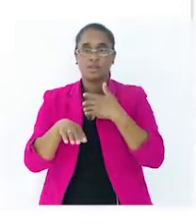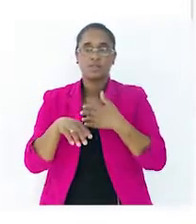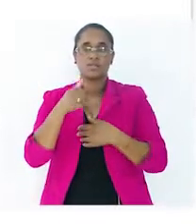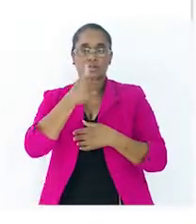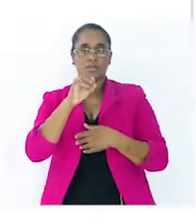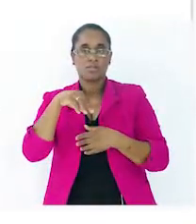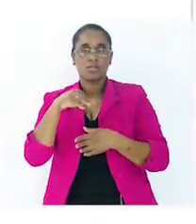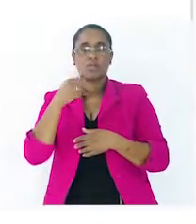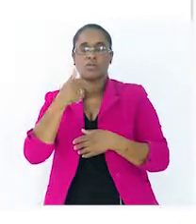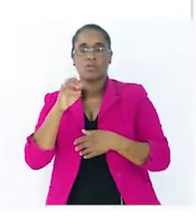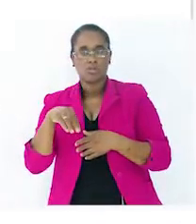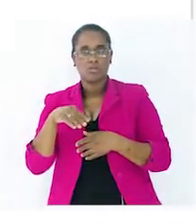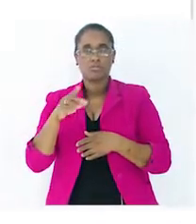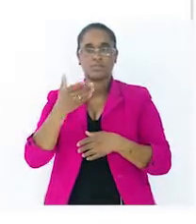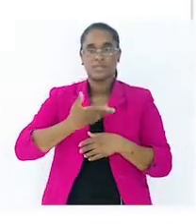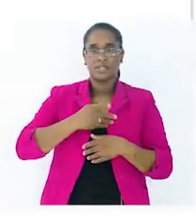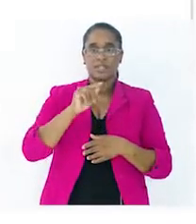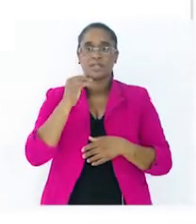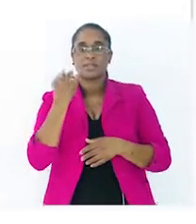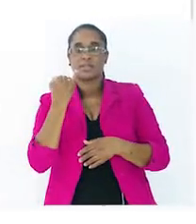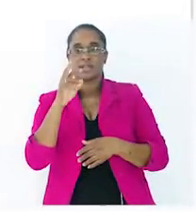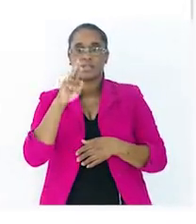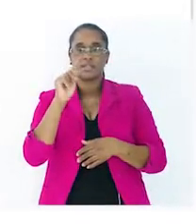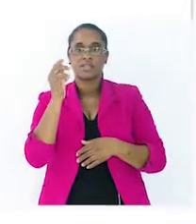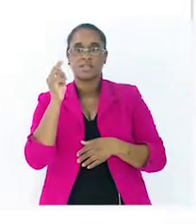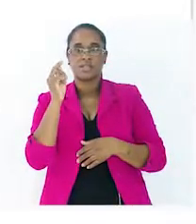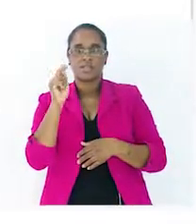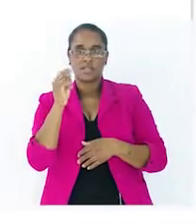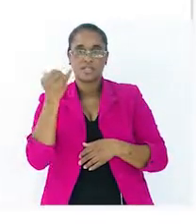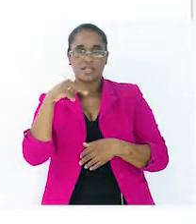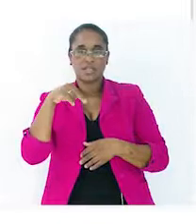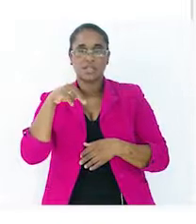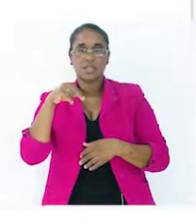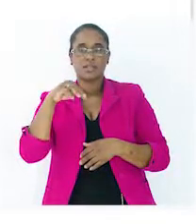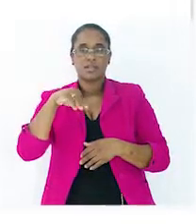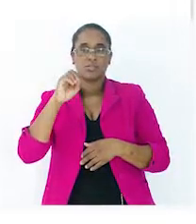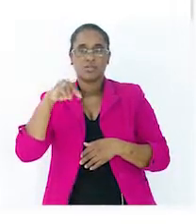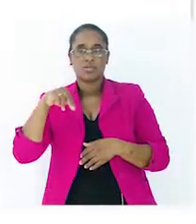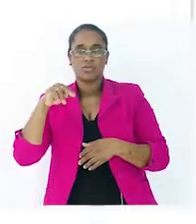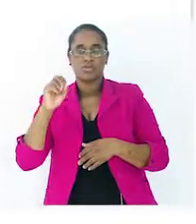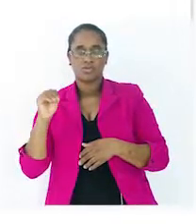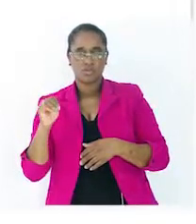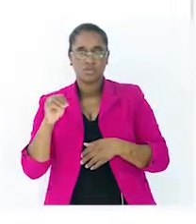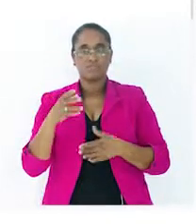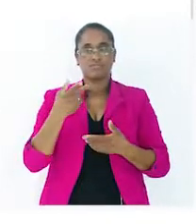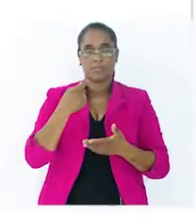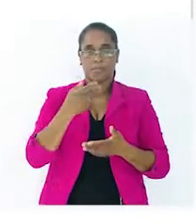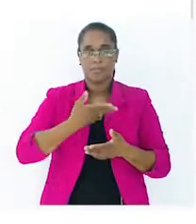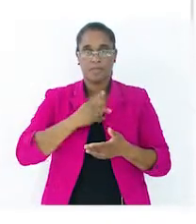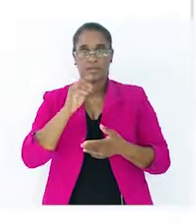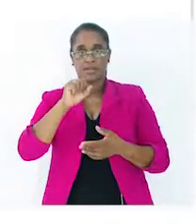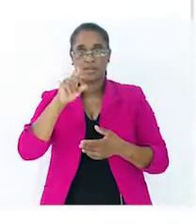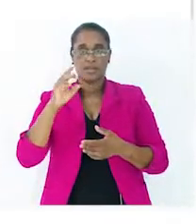Bom, deixemo-nos de graças e entremos no assunto da nossa lição. Os